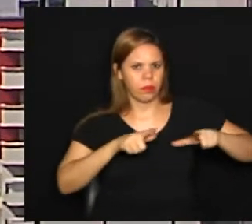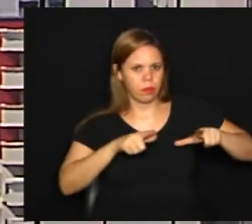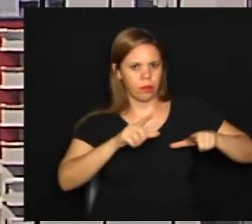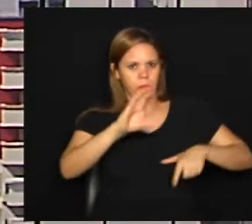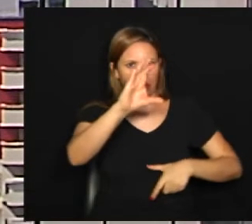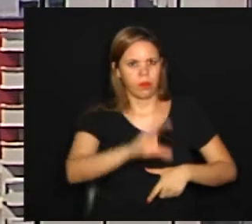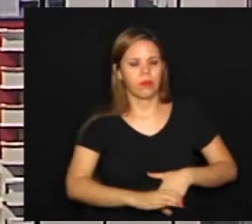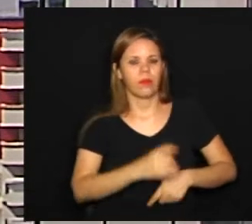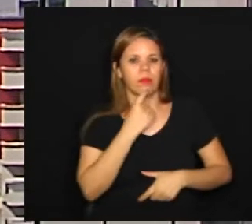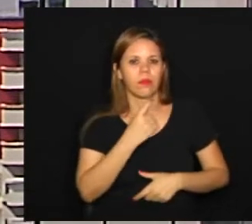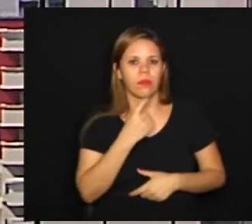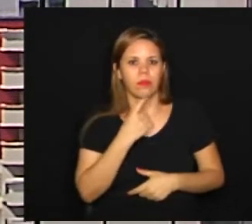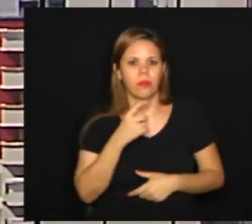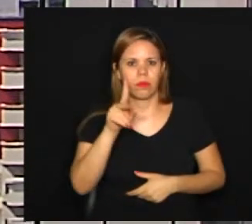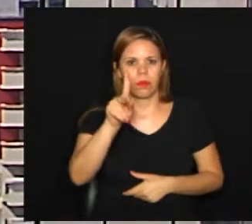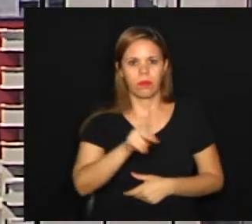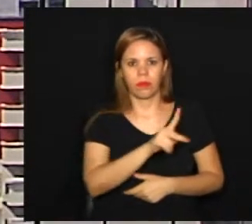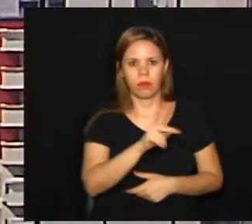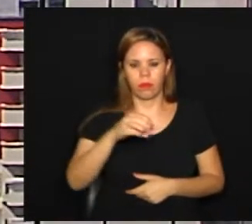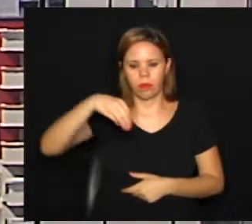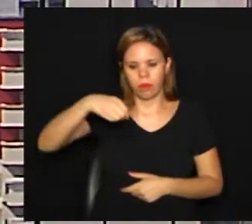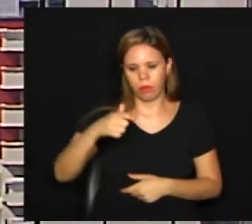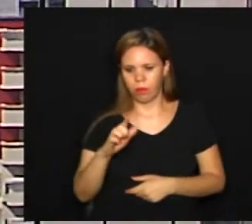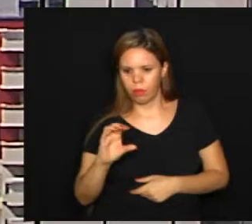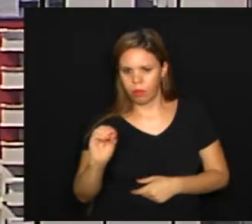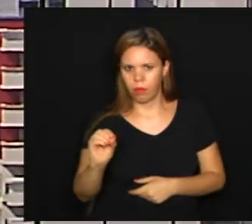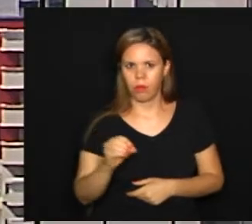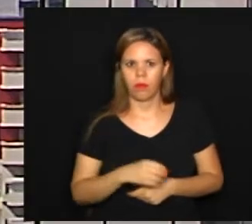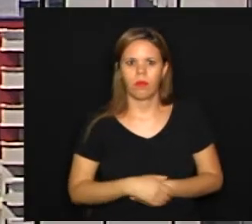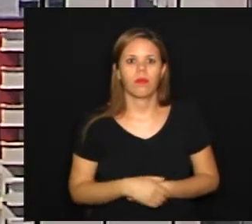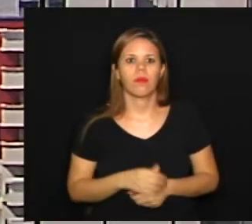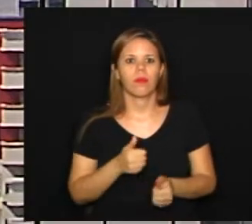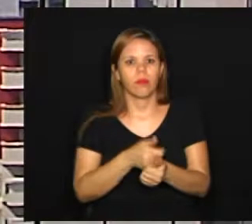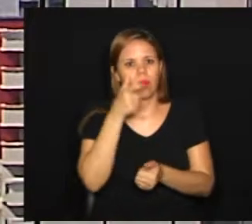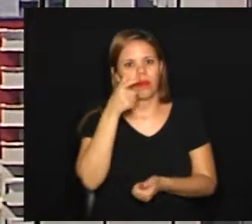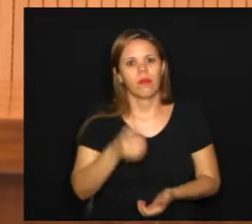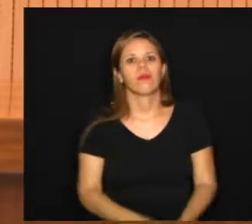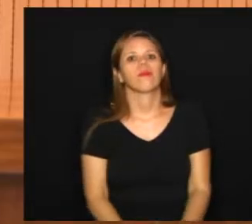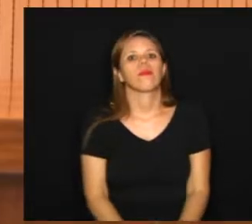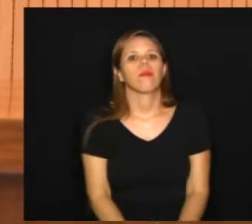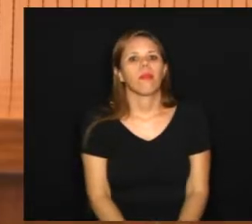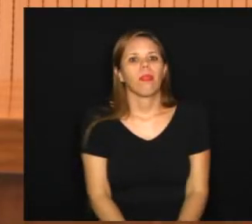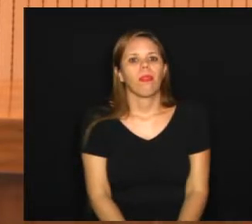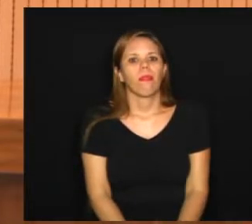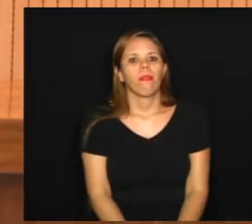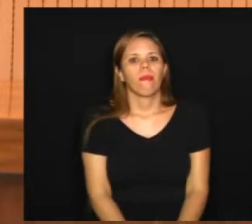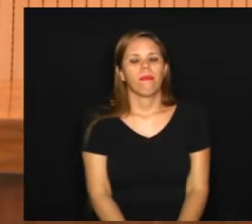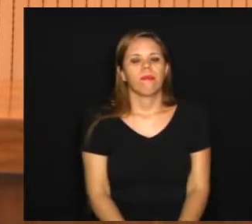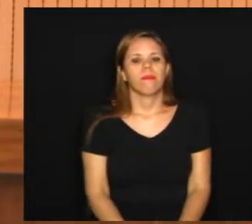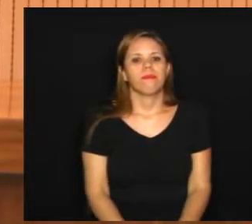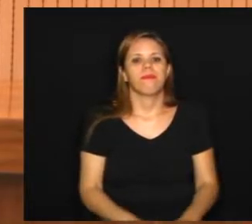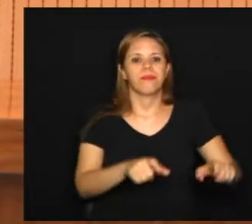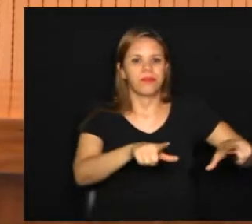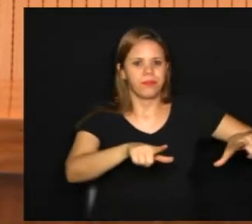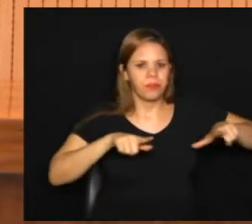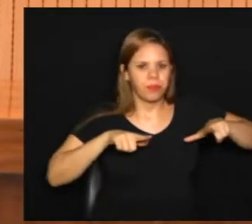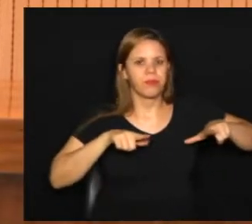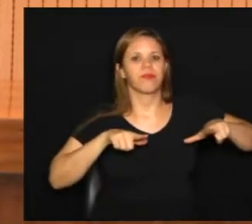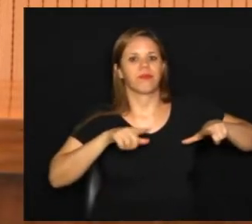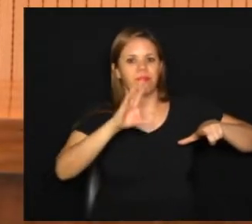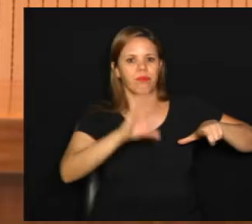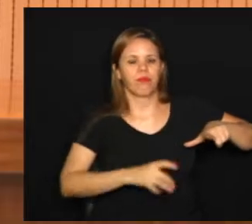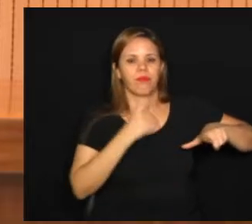cidadão campineiro ao padre Marco Antônio Amstalden. Acompanhe como foi. O título de cidadão campineiro foi entregue ao